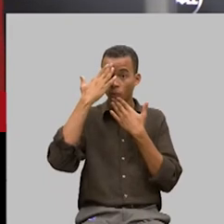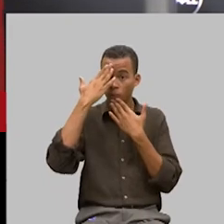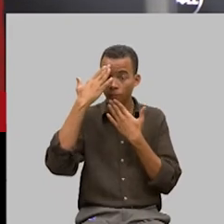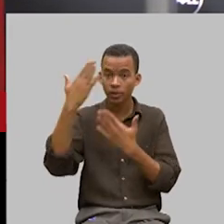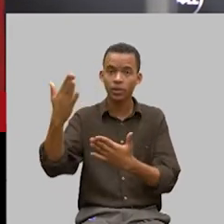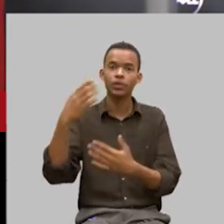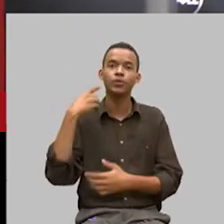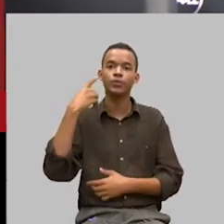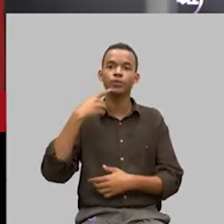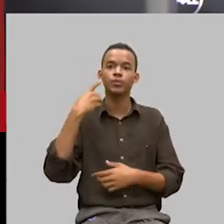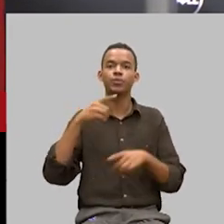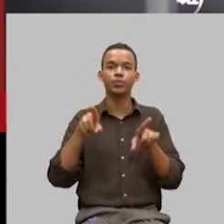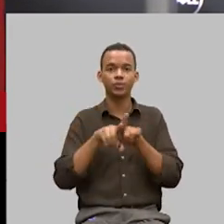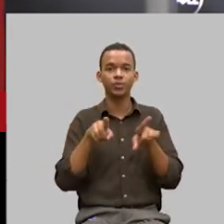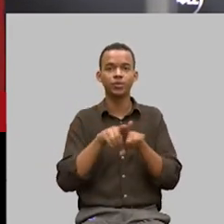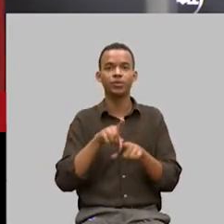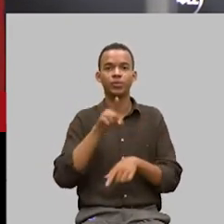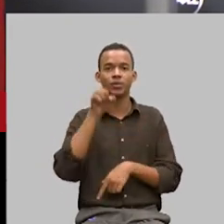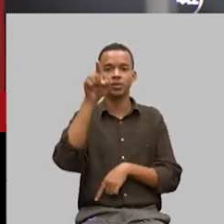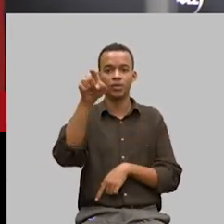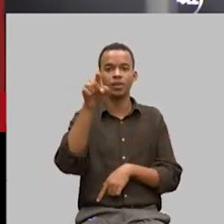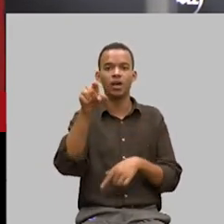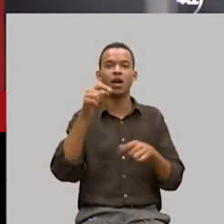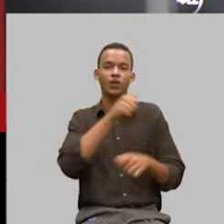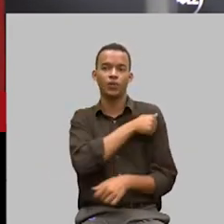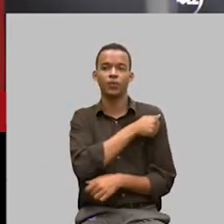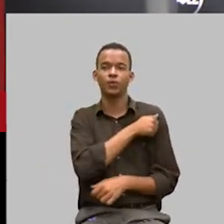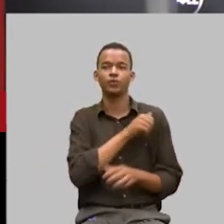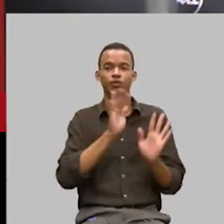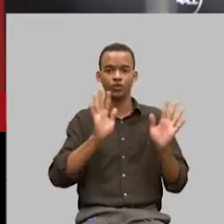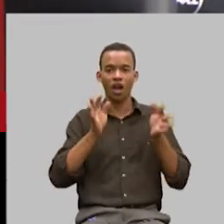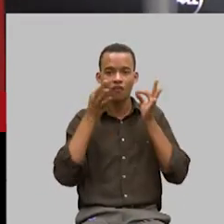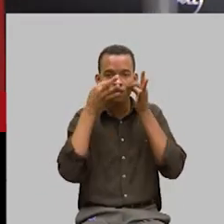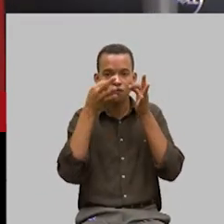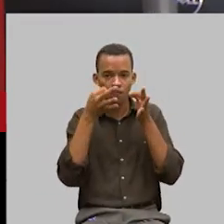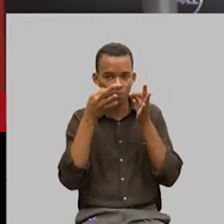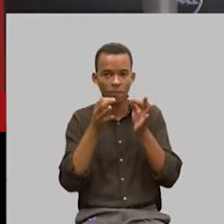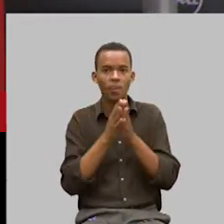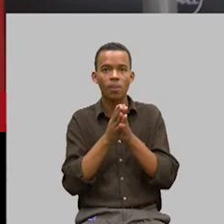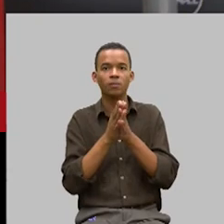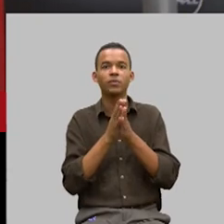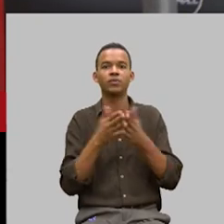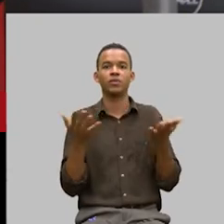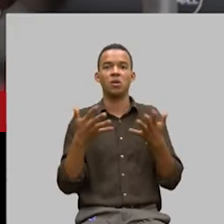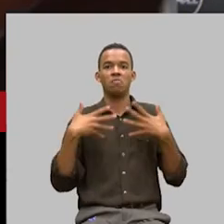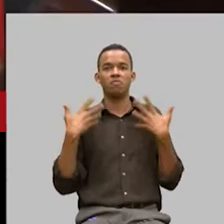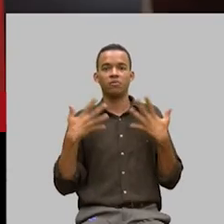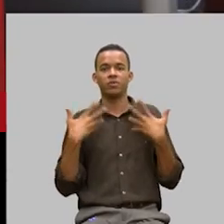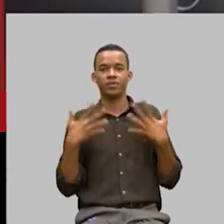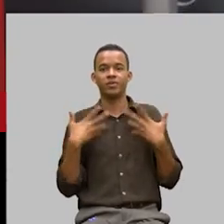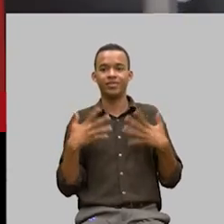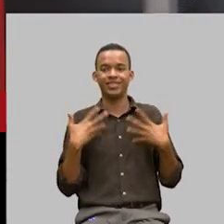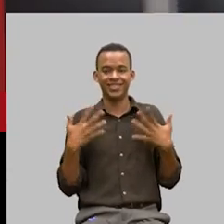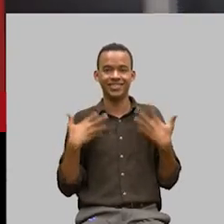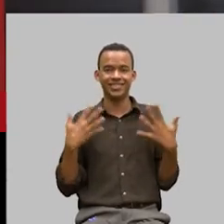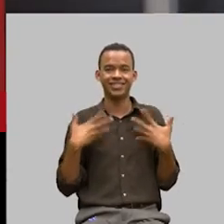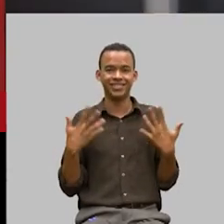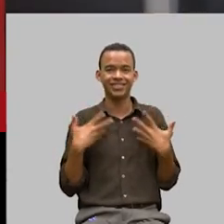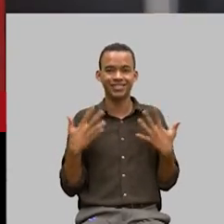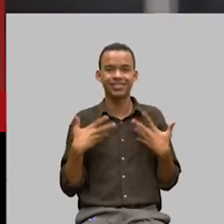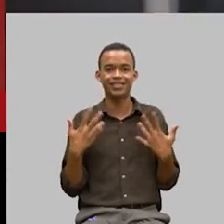os alunos do estudantes já estão no clima lá né Leleco vamos começar então bem animados agora com a